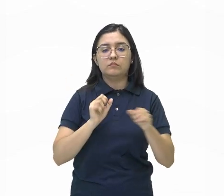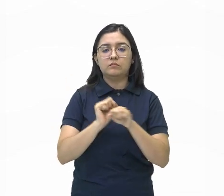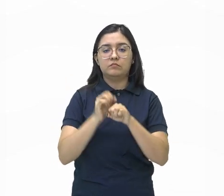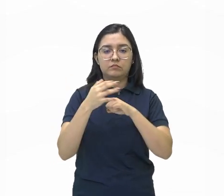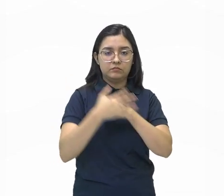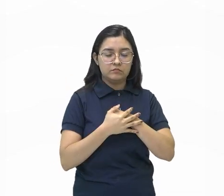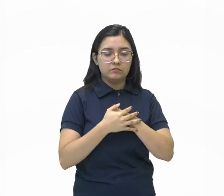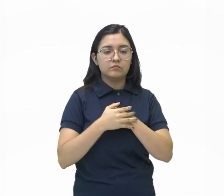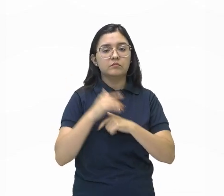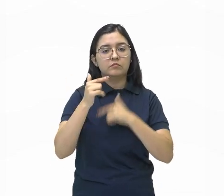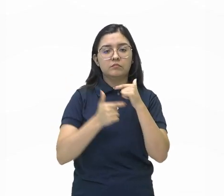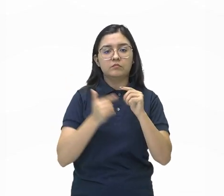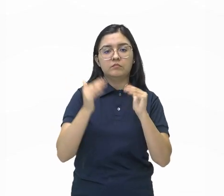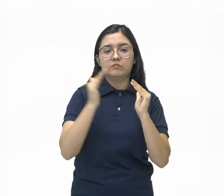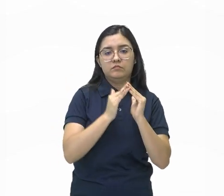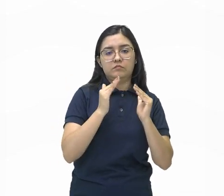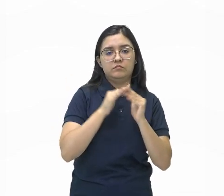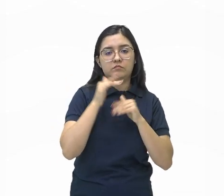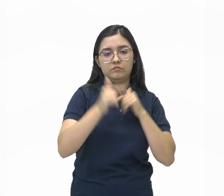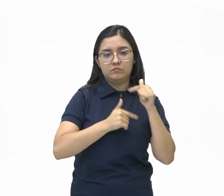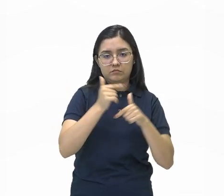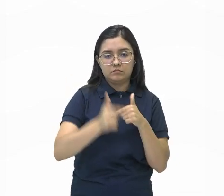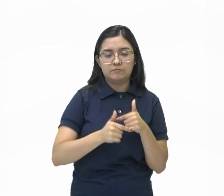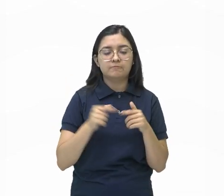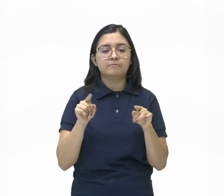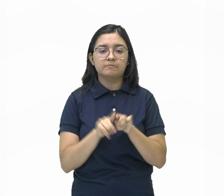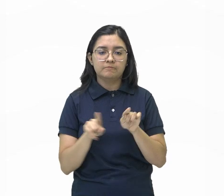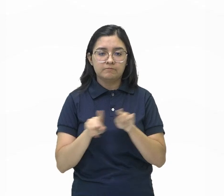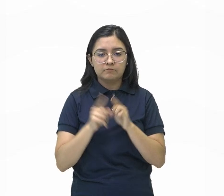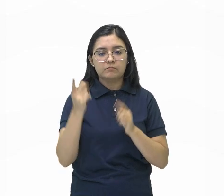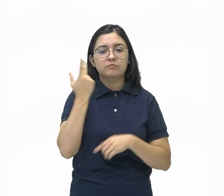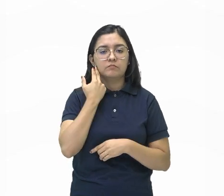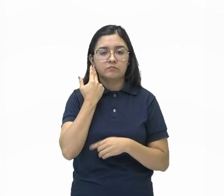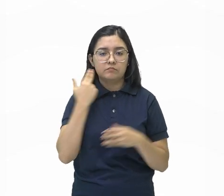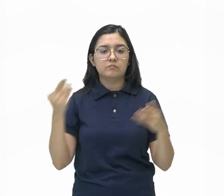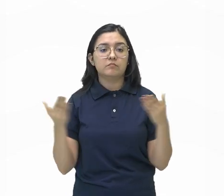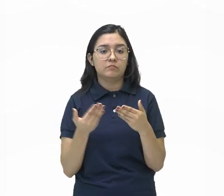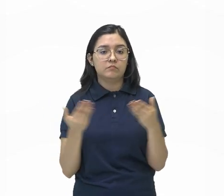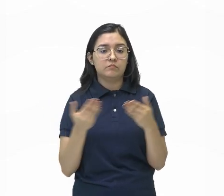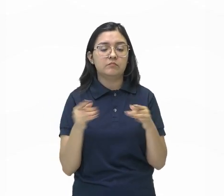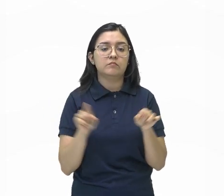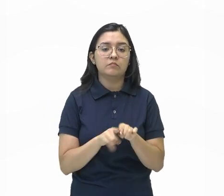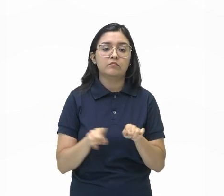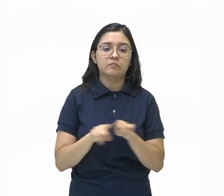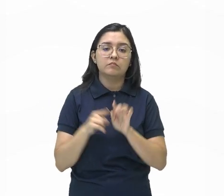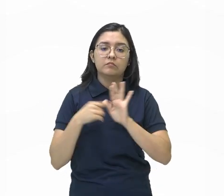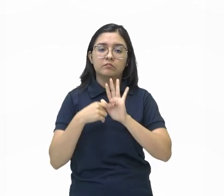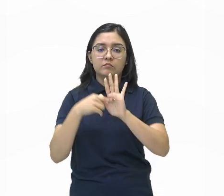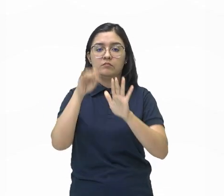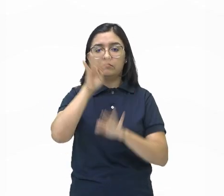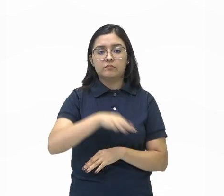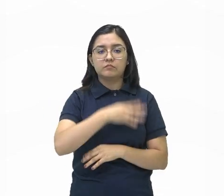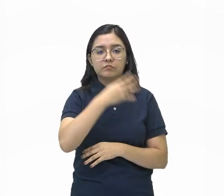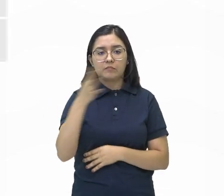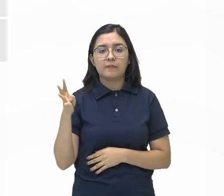o trabalho em casa, né? Então, isso também já está muito comum hoje em dia. E aqui eu mostro para vocês uma tabela,